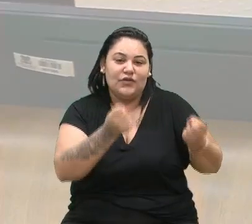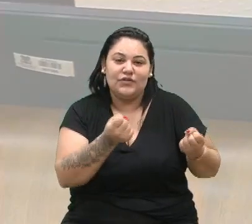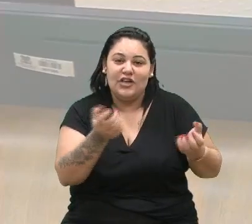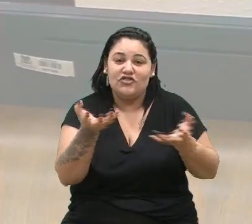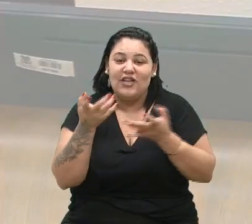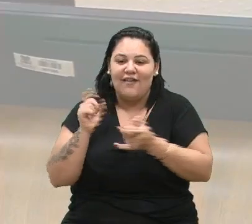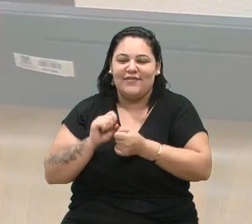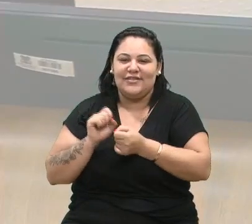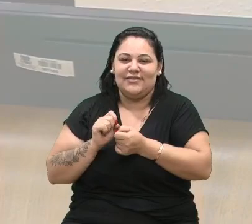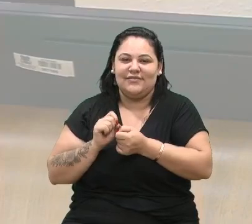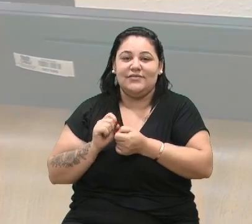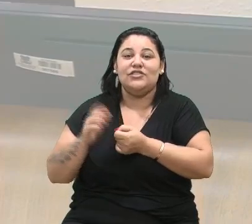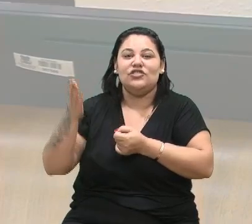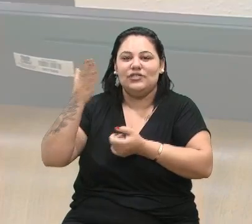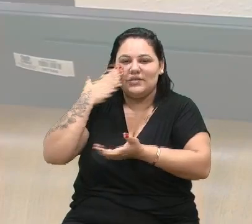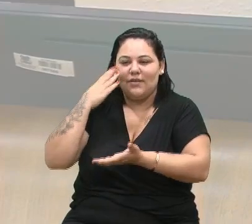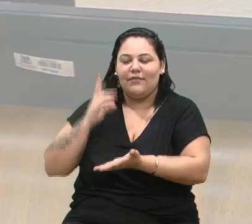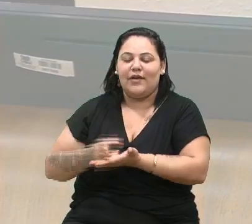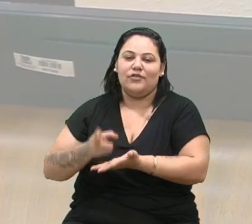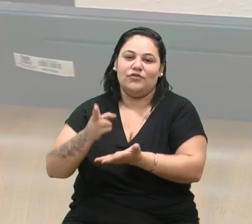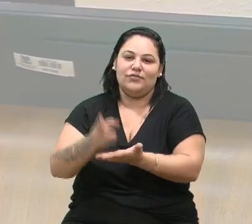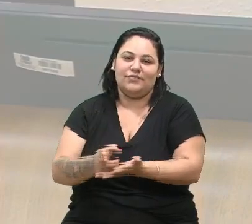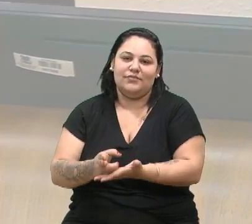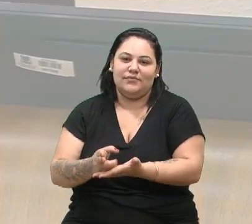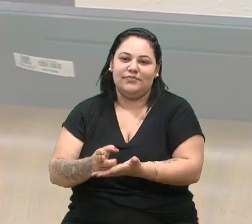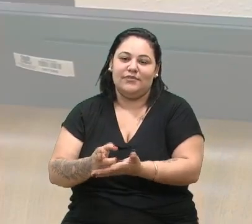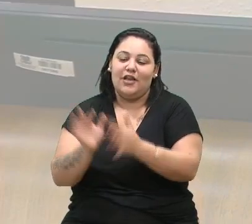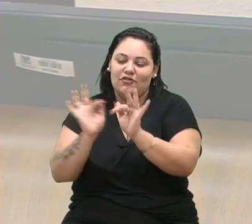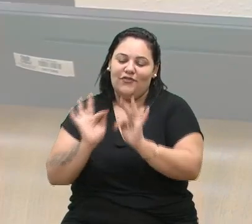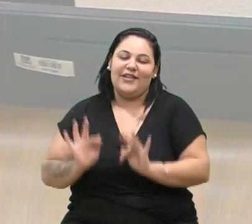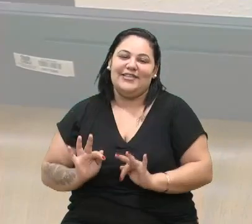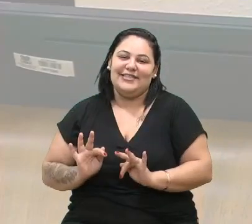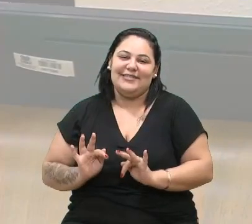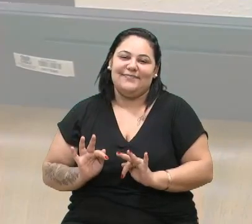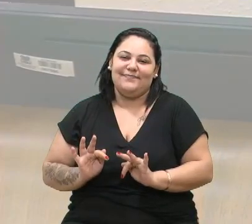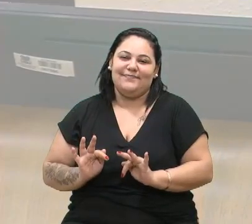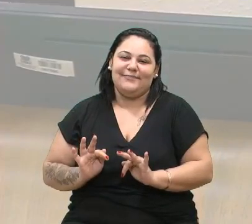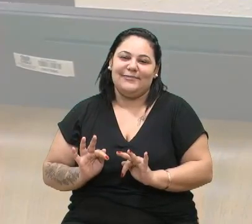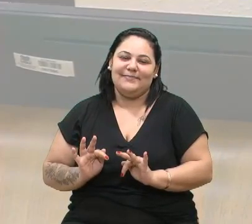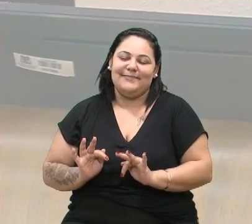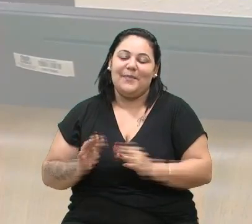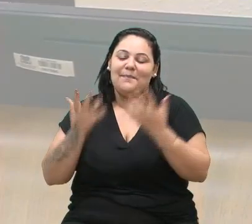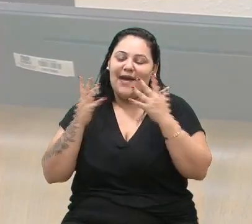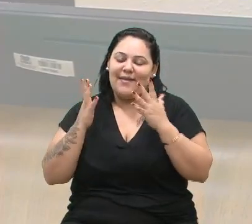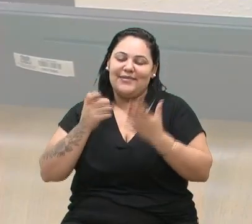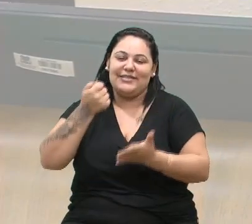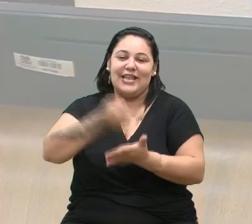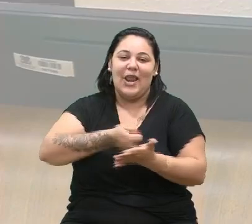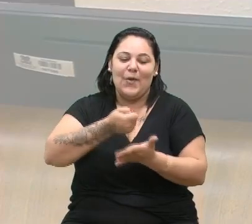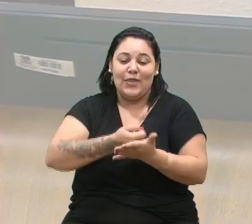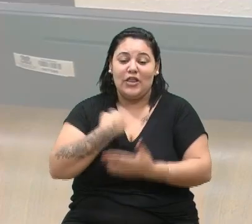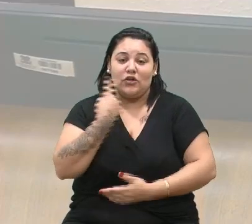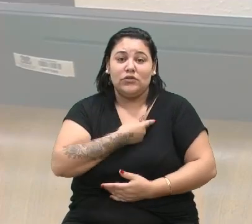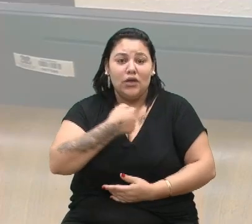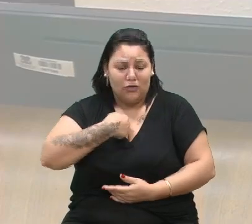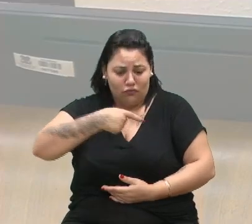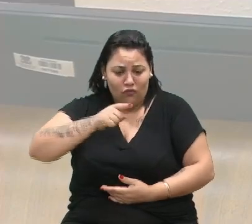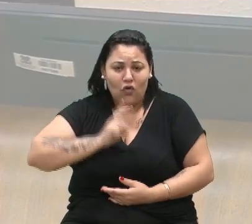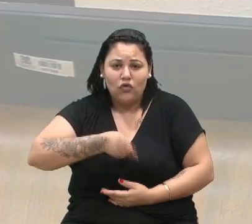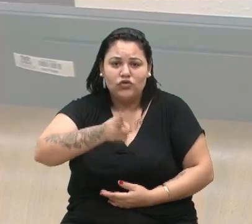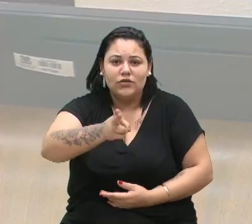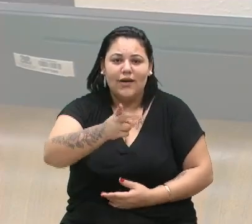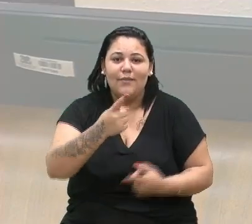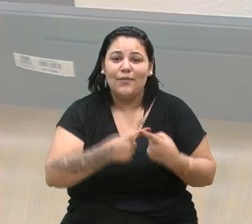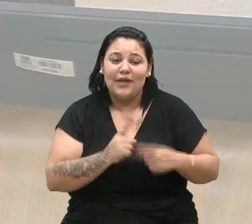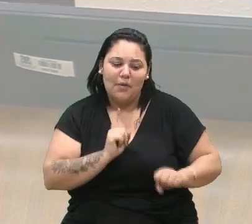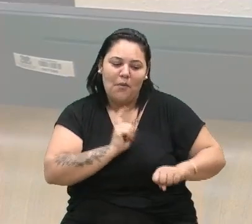gente sabe que isso vai se manter, nos deixou extremamente felizes. Parabéns por essa luta que é nossa e que vai continuar sendo. Sim. Porque é um